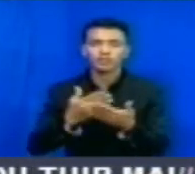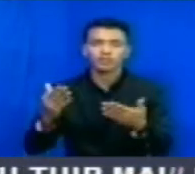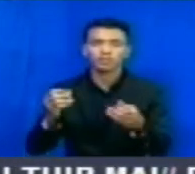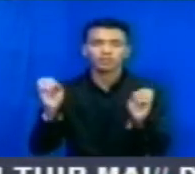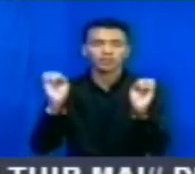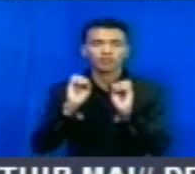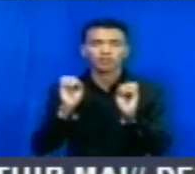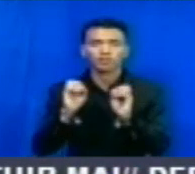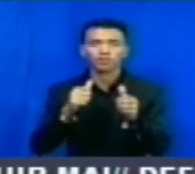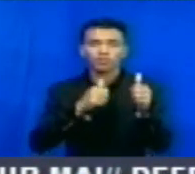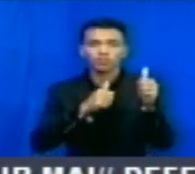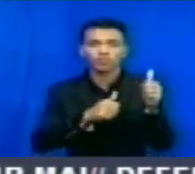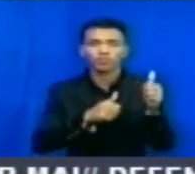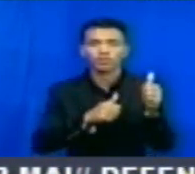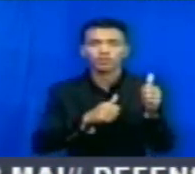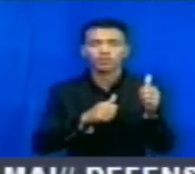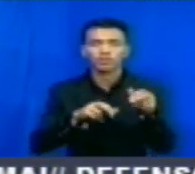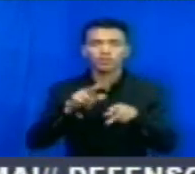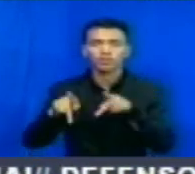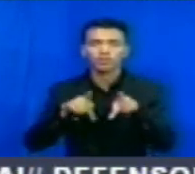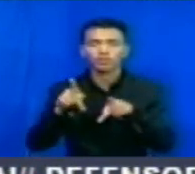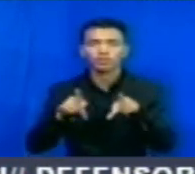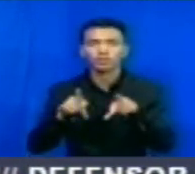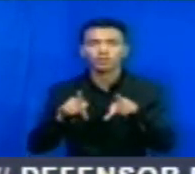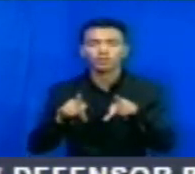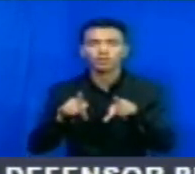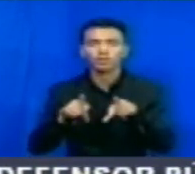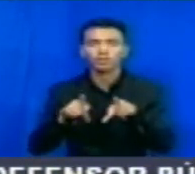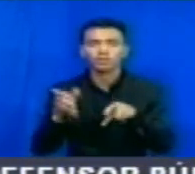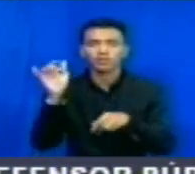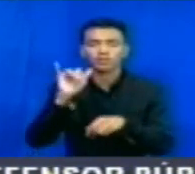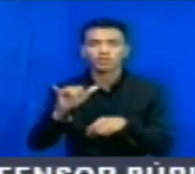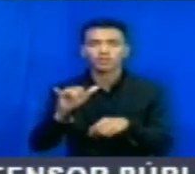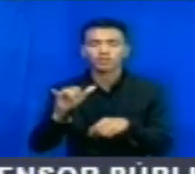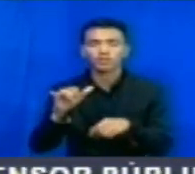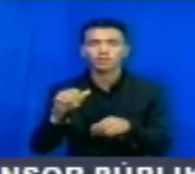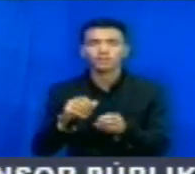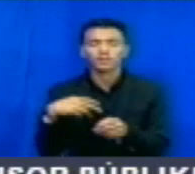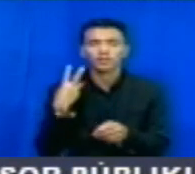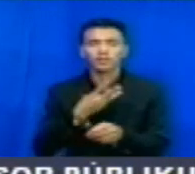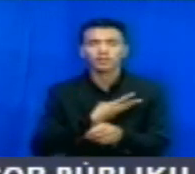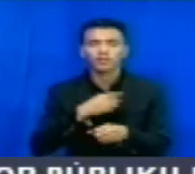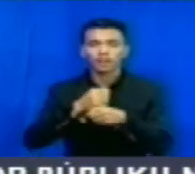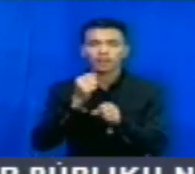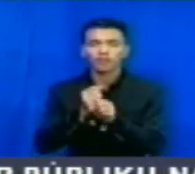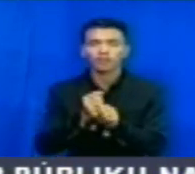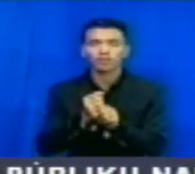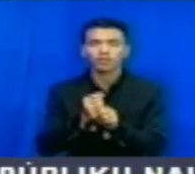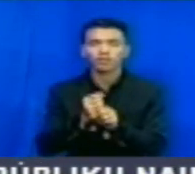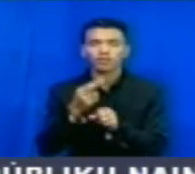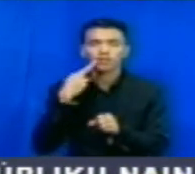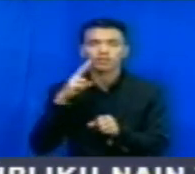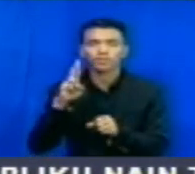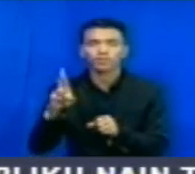to'o, tuir maluk beneficiário sila, e iha ne va ite halo quedas